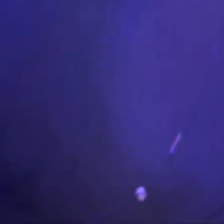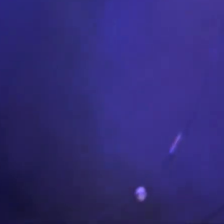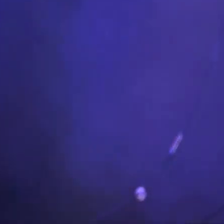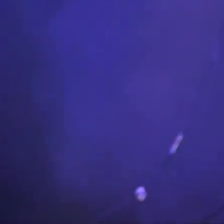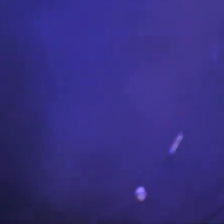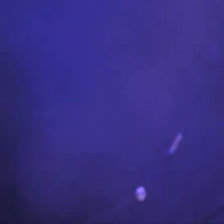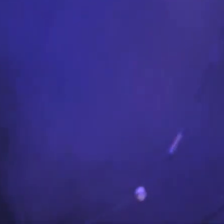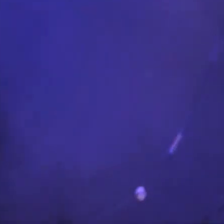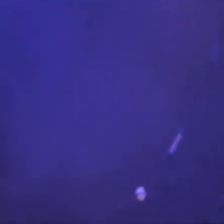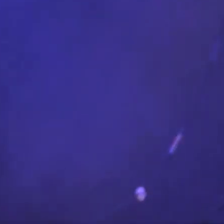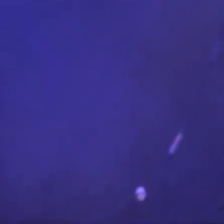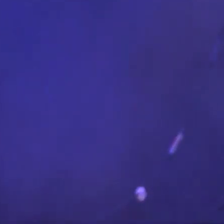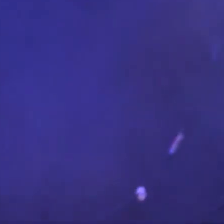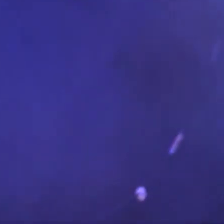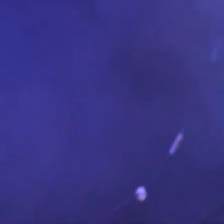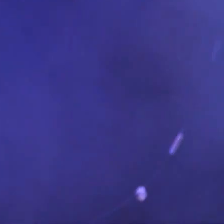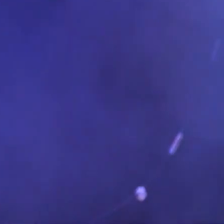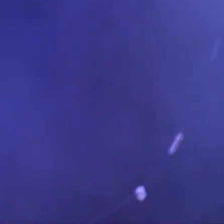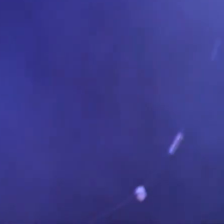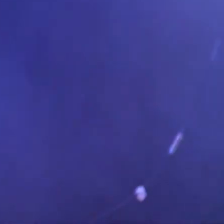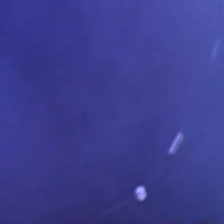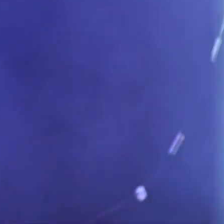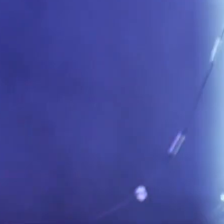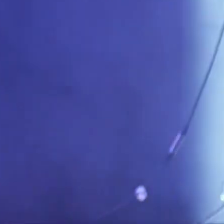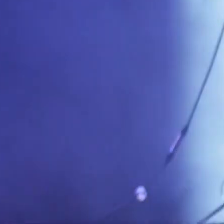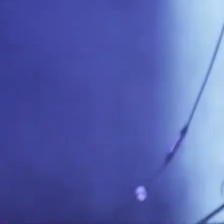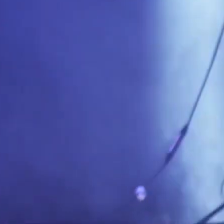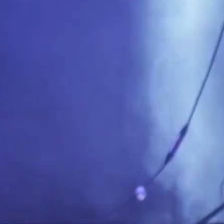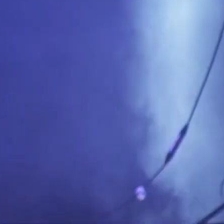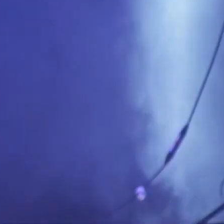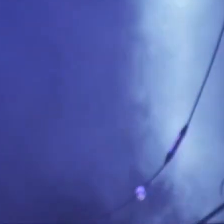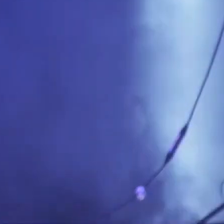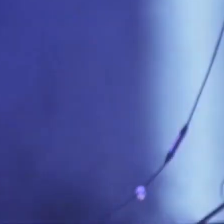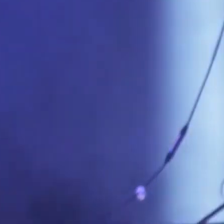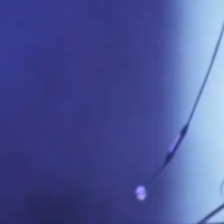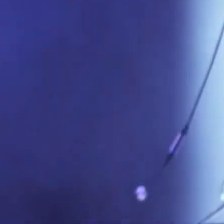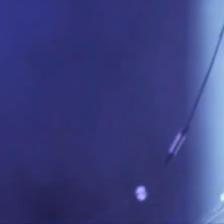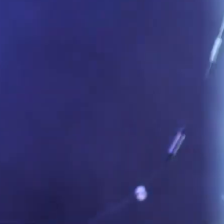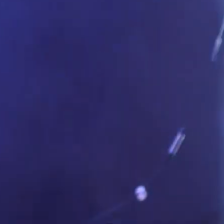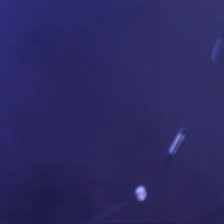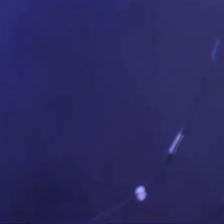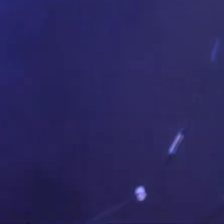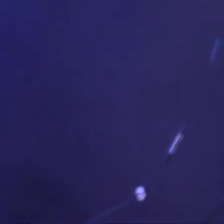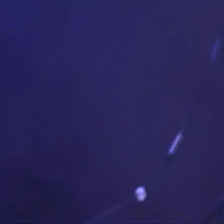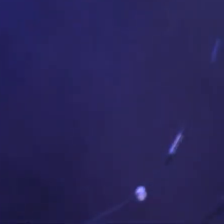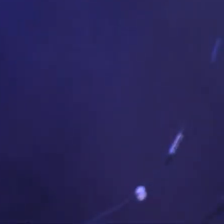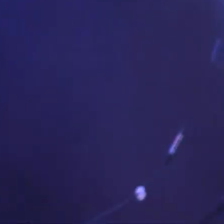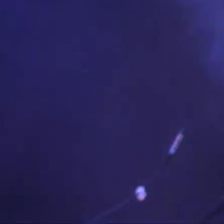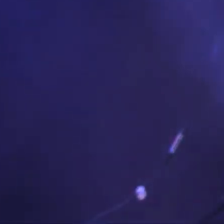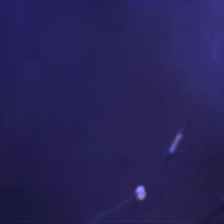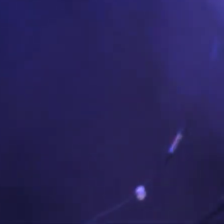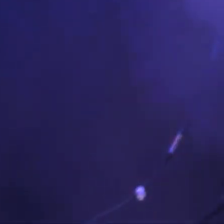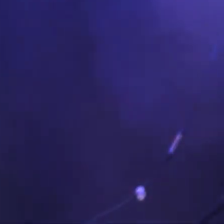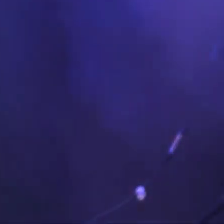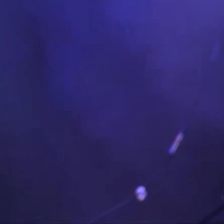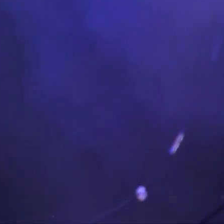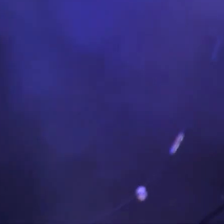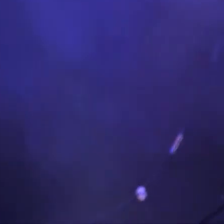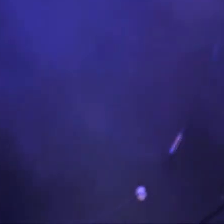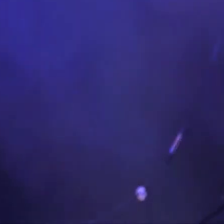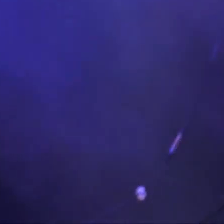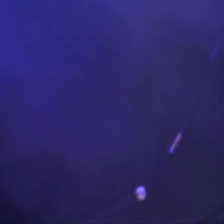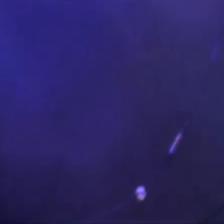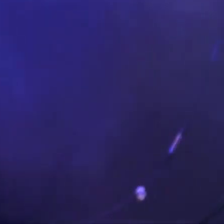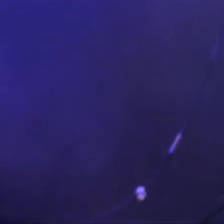Pupunha, cacaia, chibé, manauara, x, caboquinho, piquiá, tucumã, fuleiro, maninha, bano, farinha, beijo, batauate, pitijara,